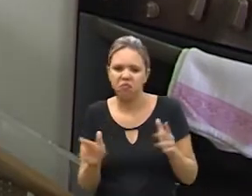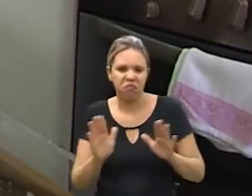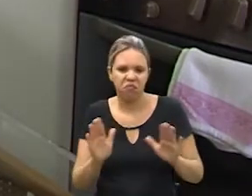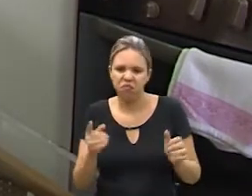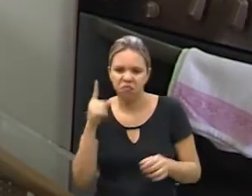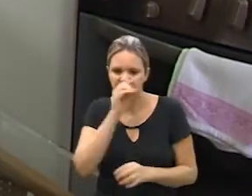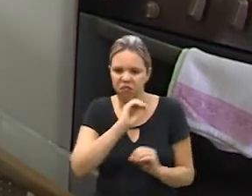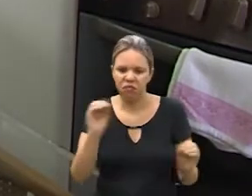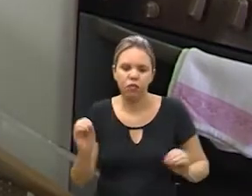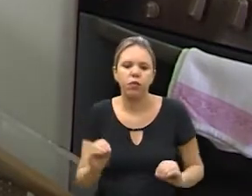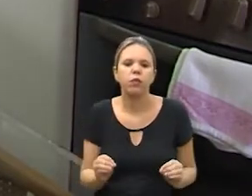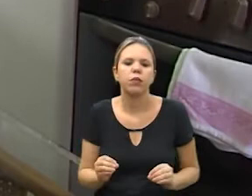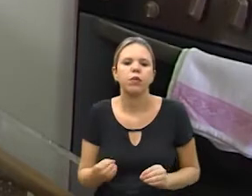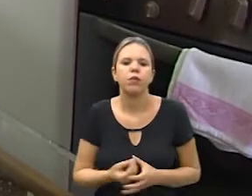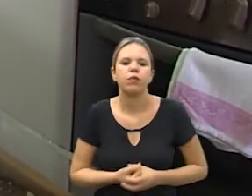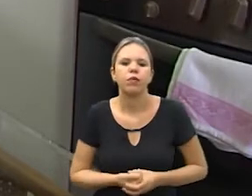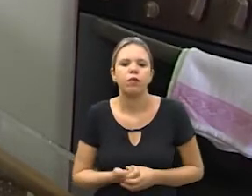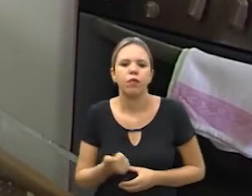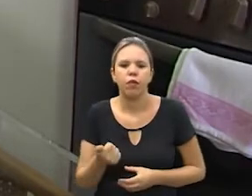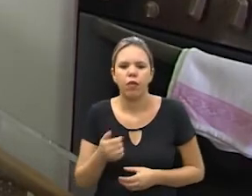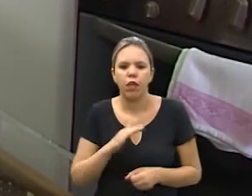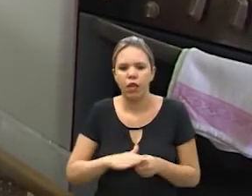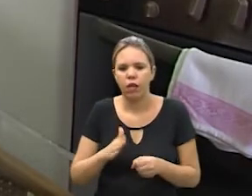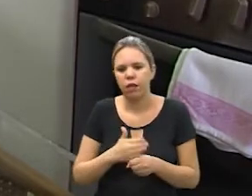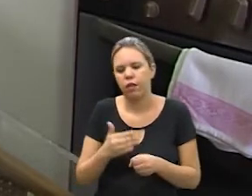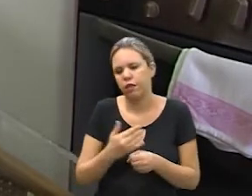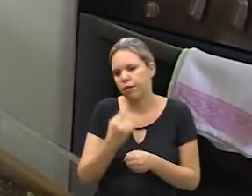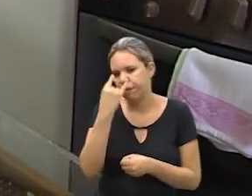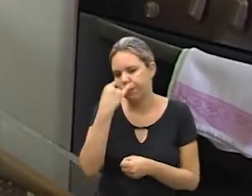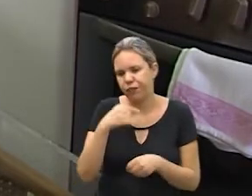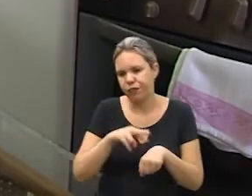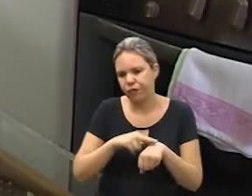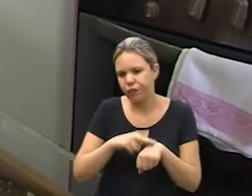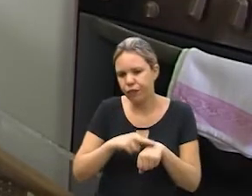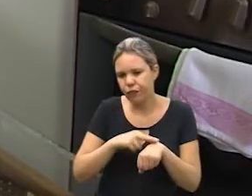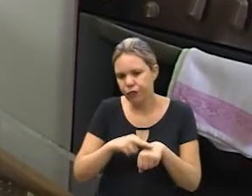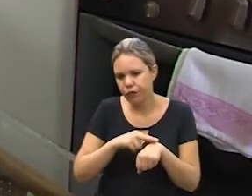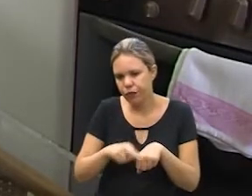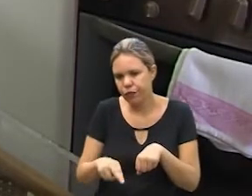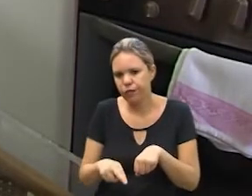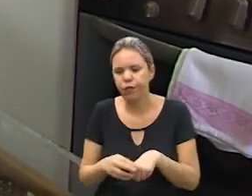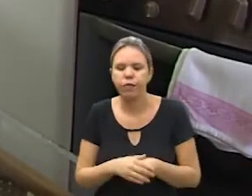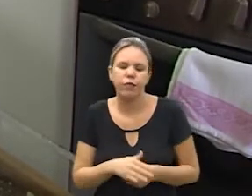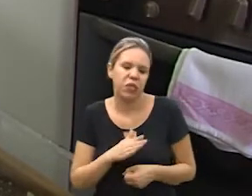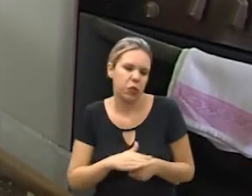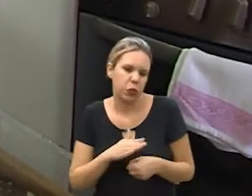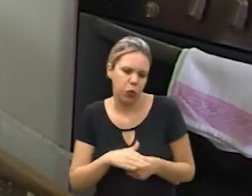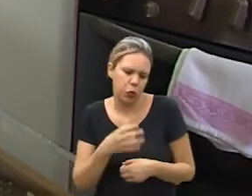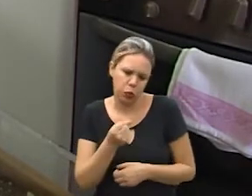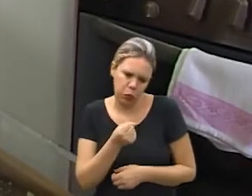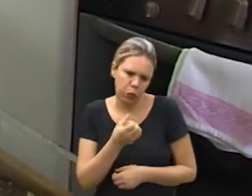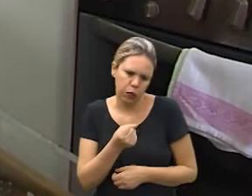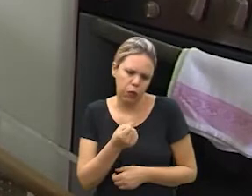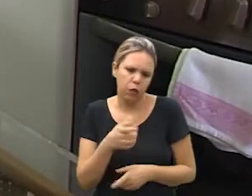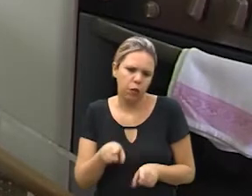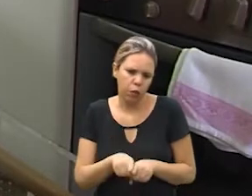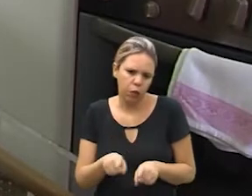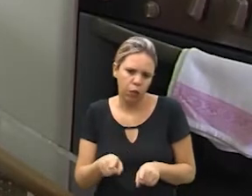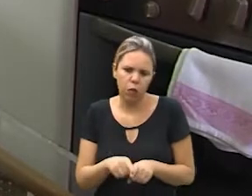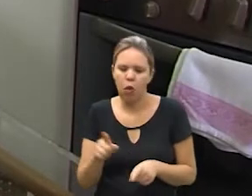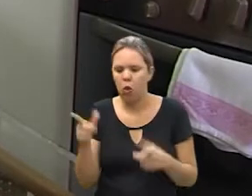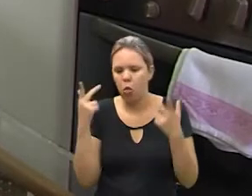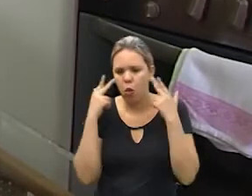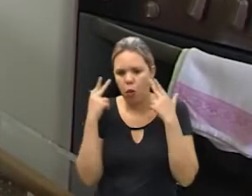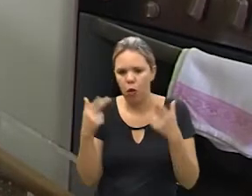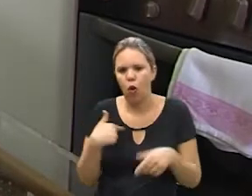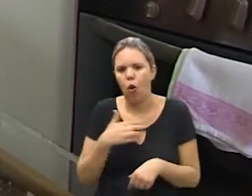Não, não tem. Então, o que que vai? Vou colocar uma cebolinha roxa, bem picadinha. É, pode ser branca? Pode ser branca. Pode ser normal? Pode ser